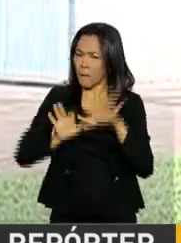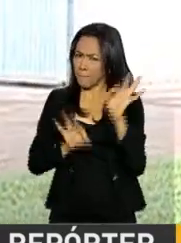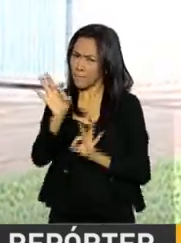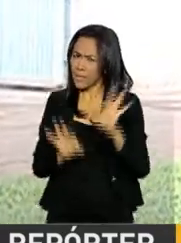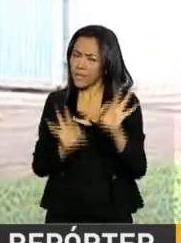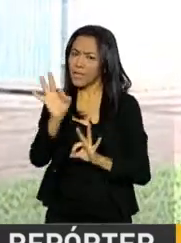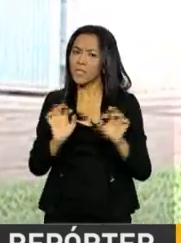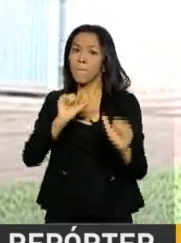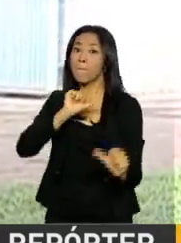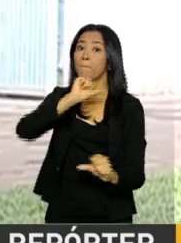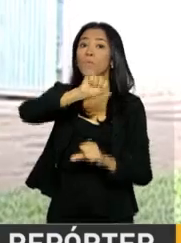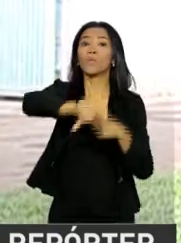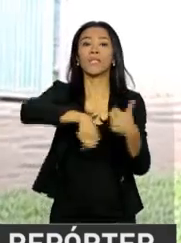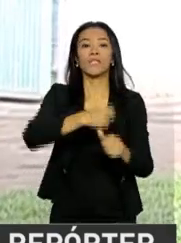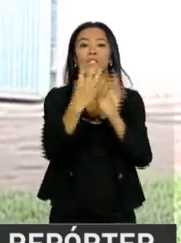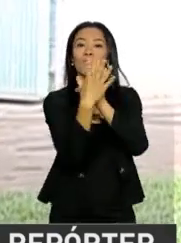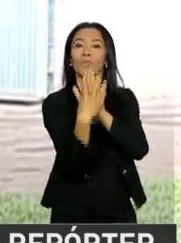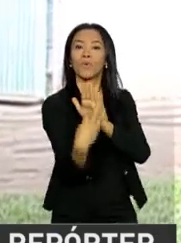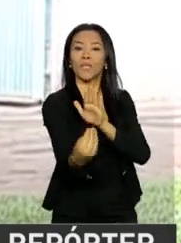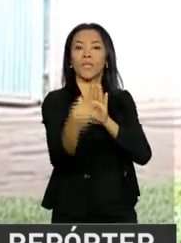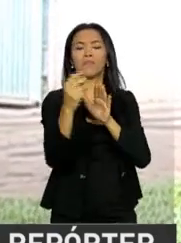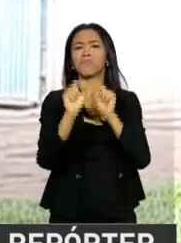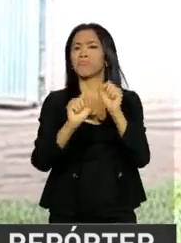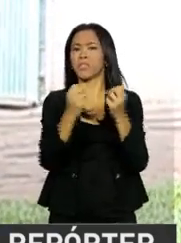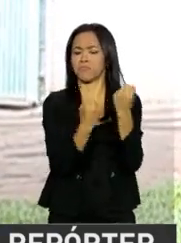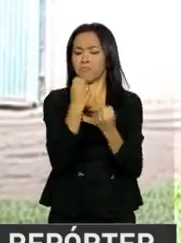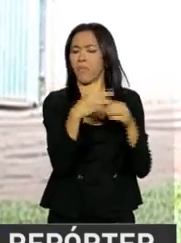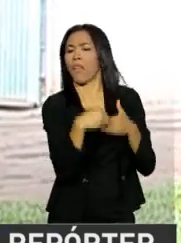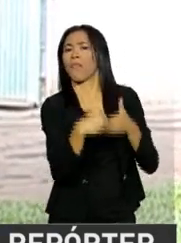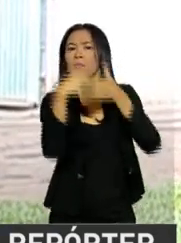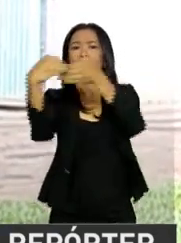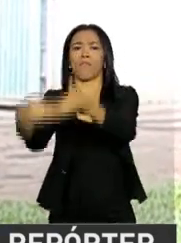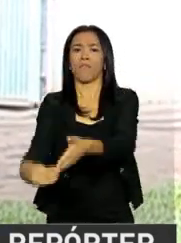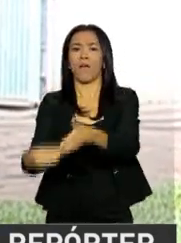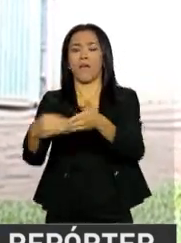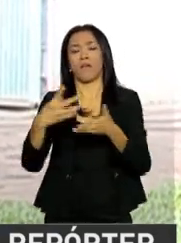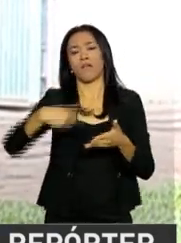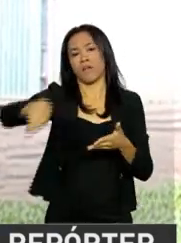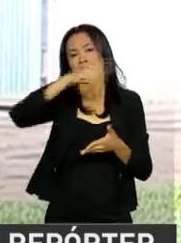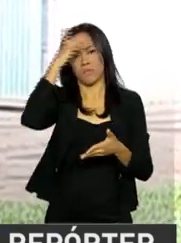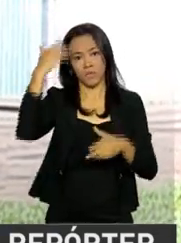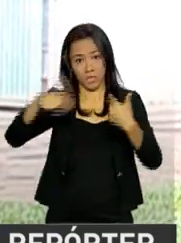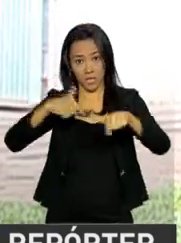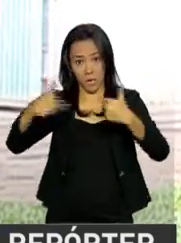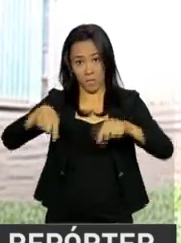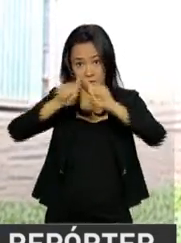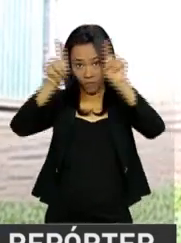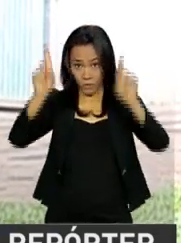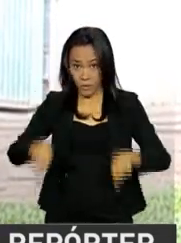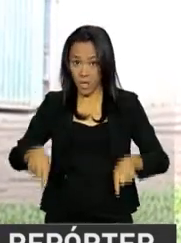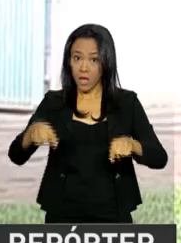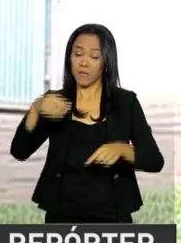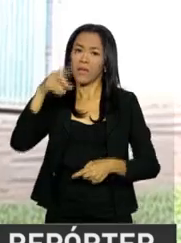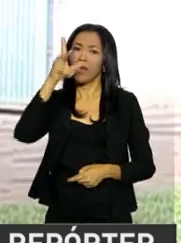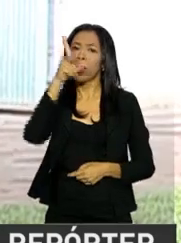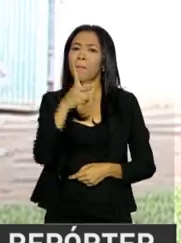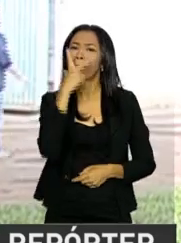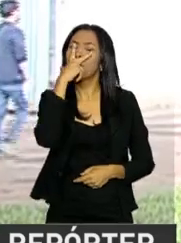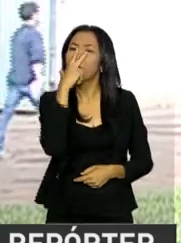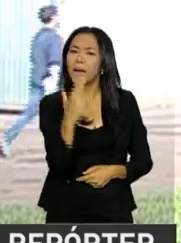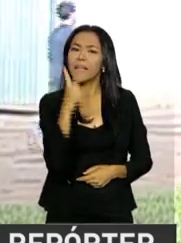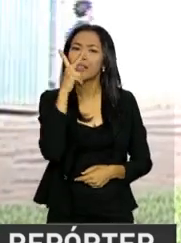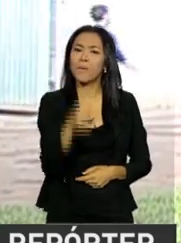mudança no modelo de transporte dos servidores públicos. O novo modelo é um sistema parecido com o Uber,